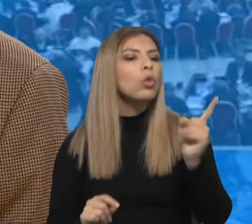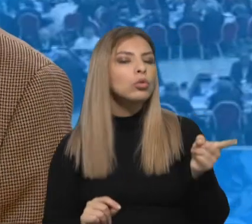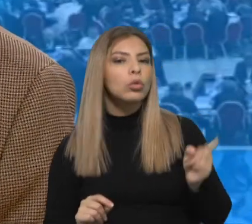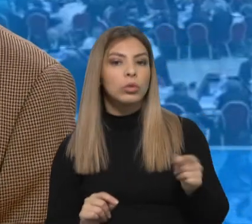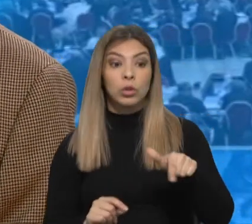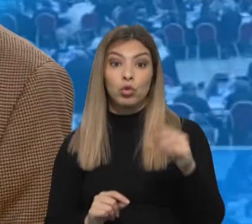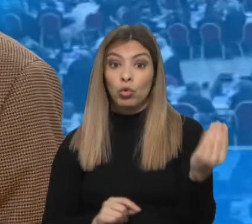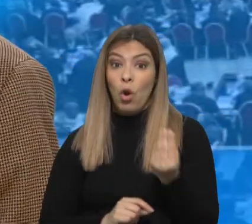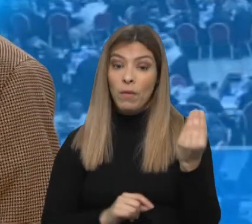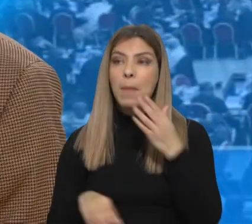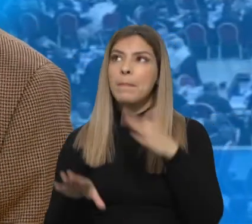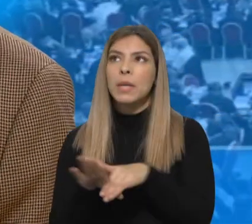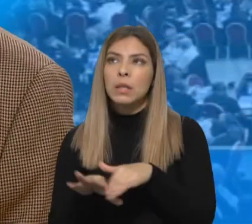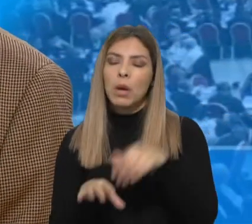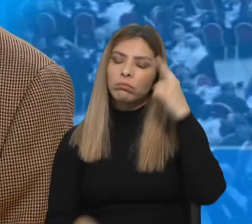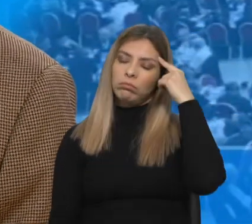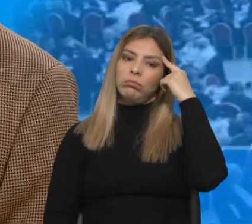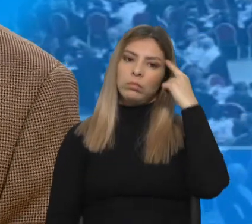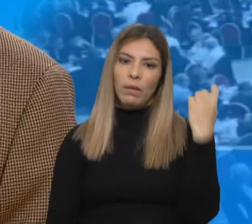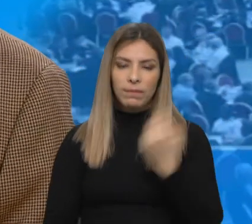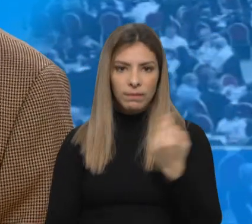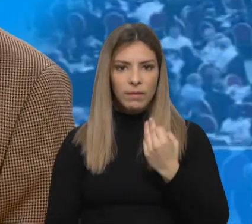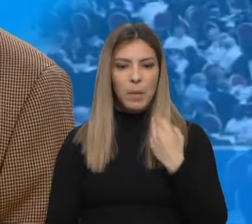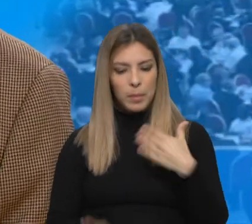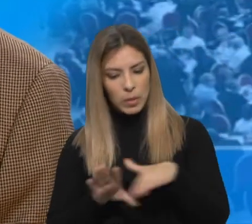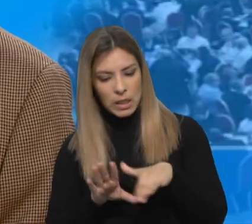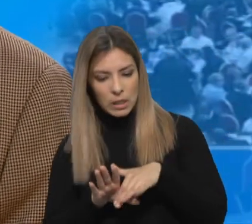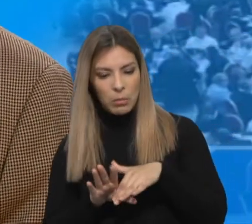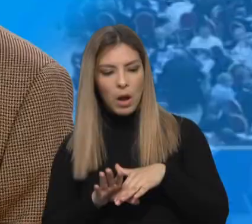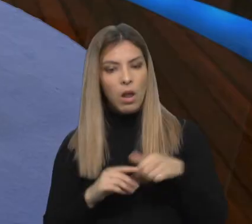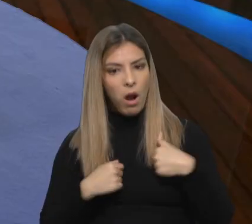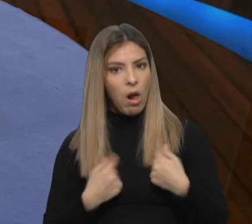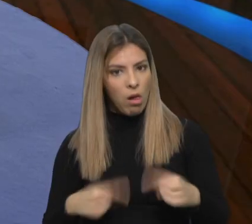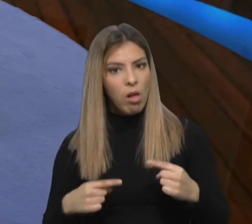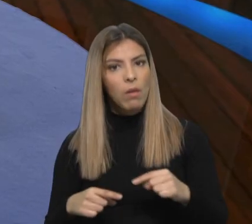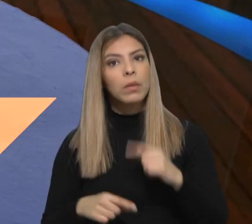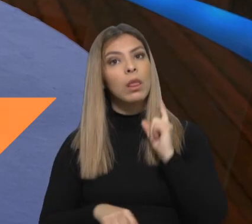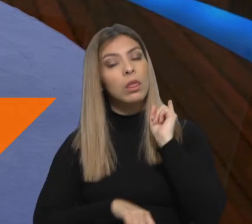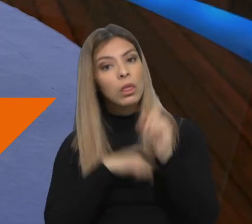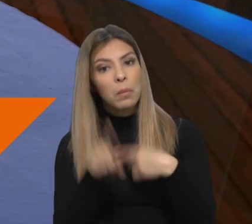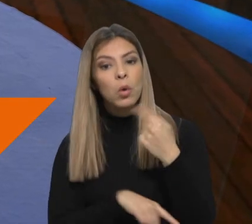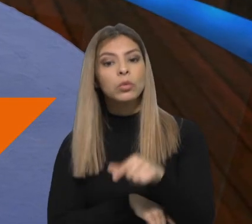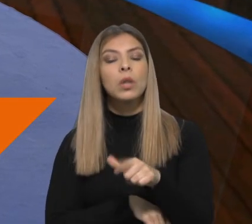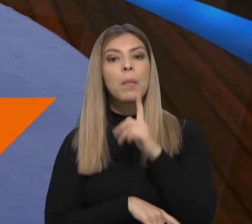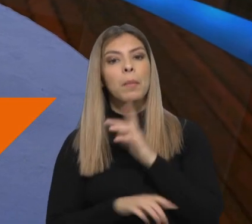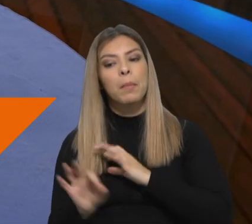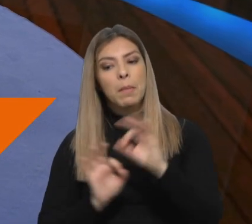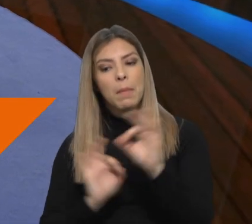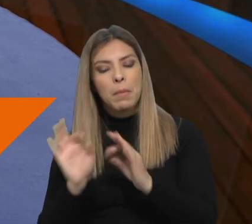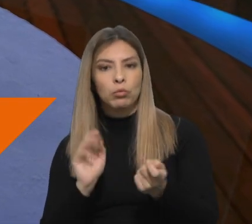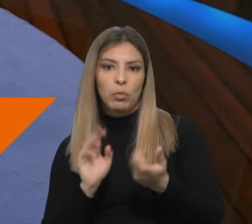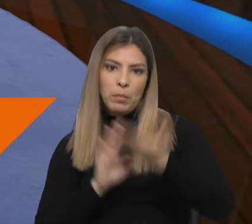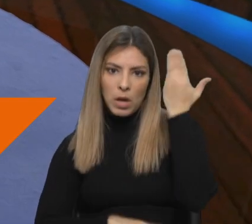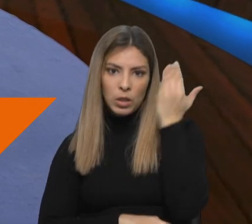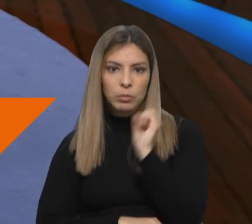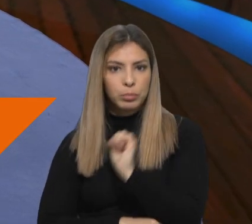esses processos, experimentarem a democracia, o que é participar num processo democrático, e com isto depois estarem muito mais preparados para valorizar este